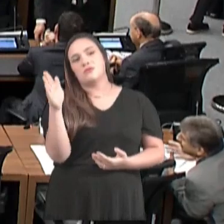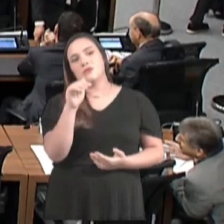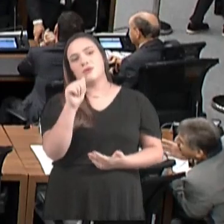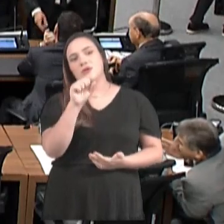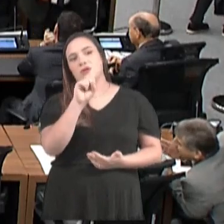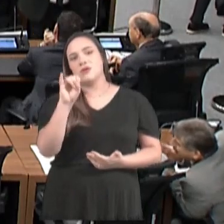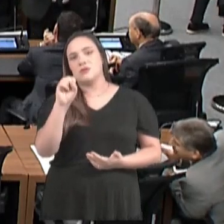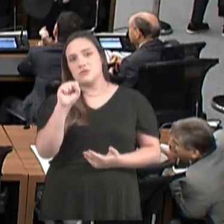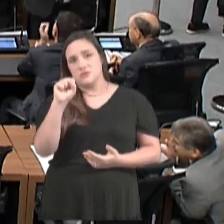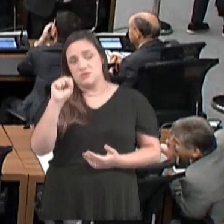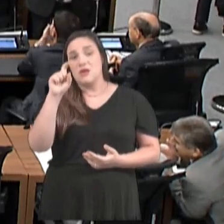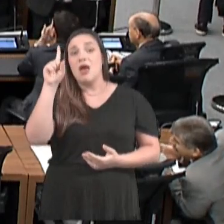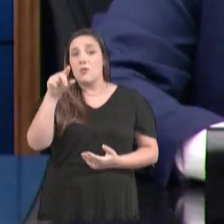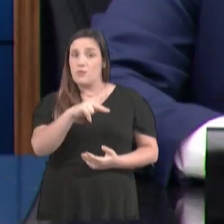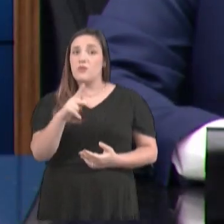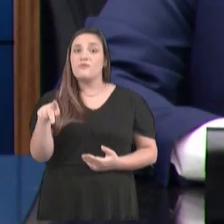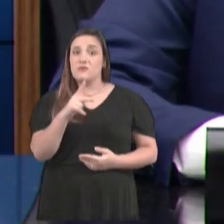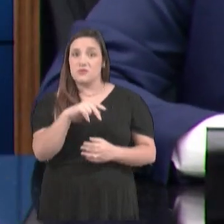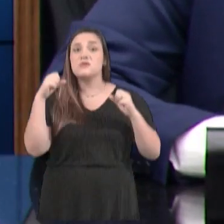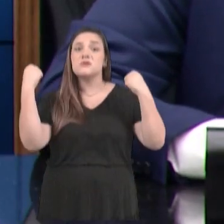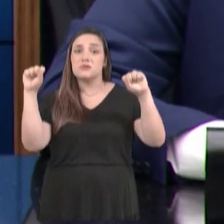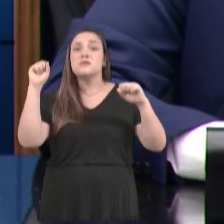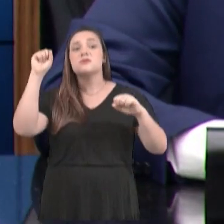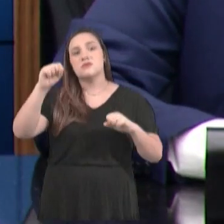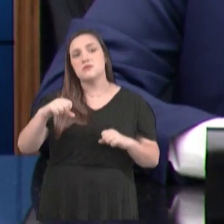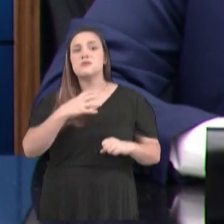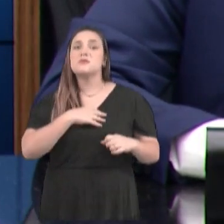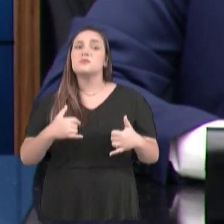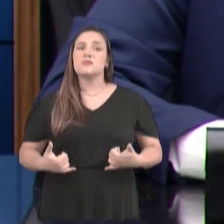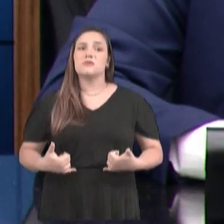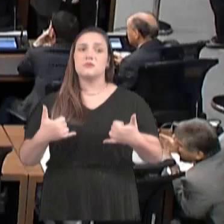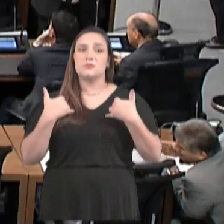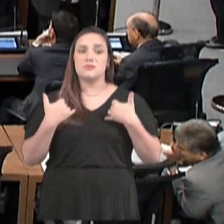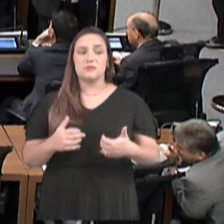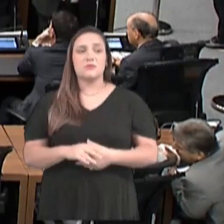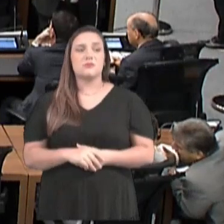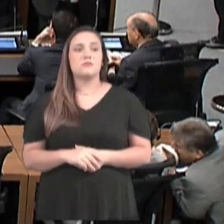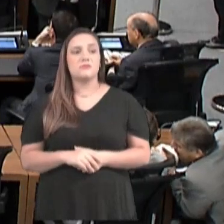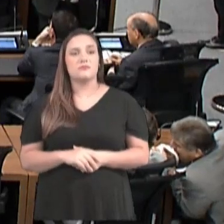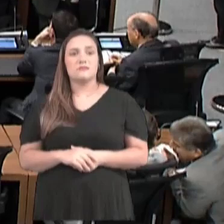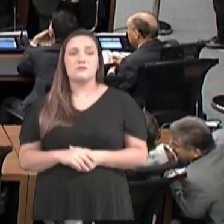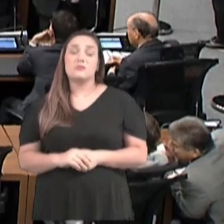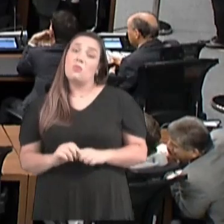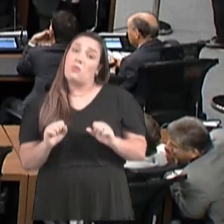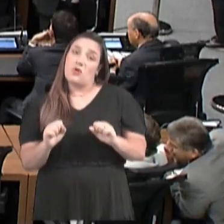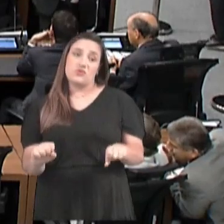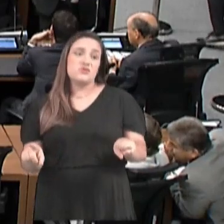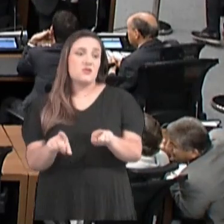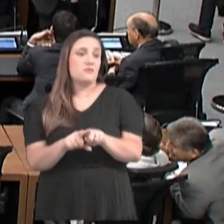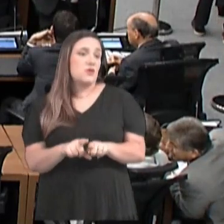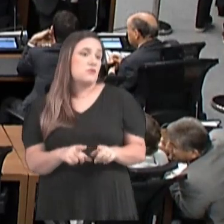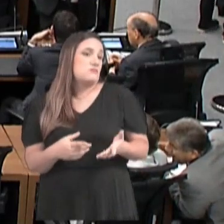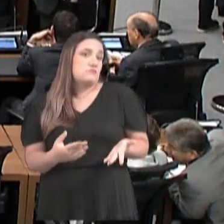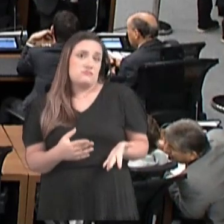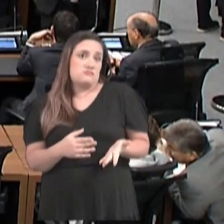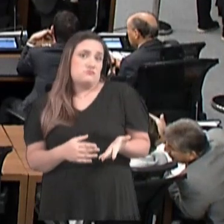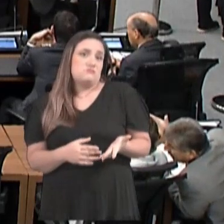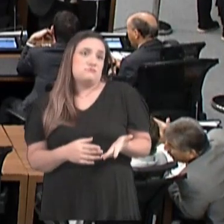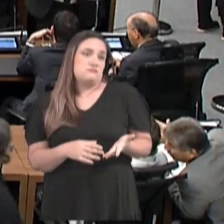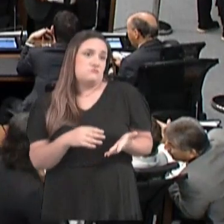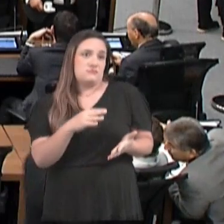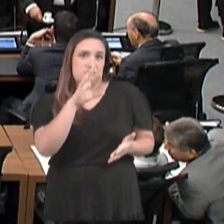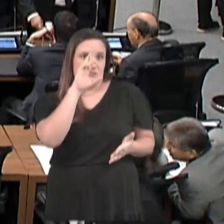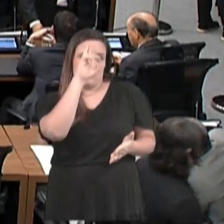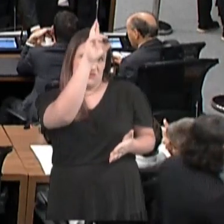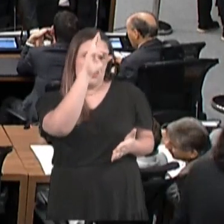professor de educação física, sim, com muito orgulho. Poderia também ocupar a posição de